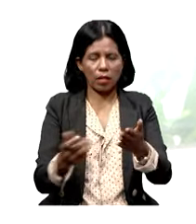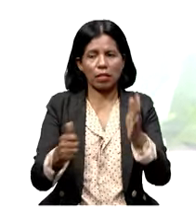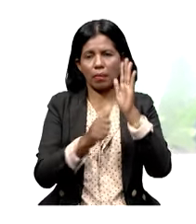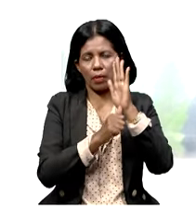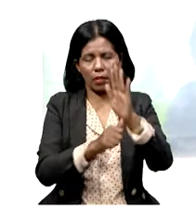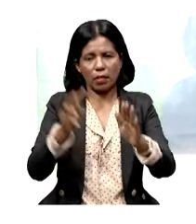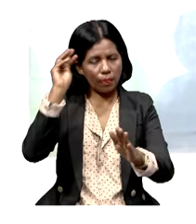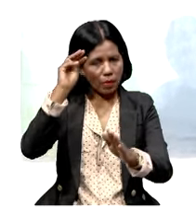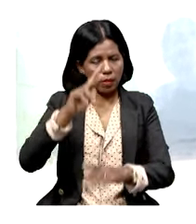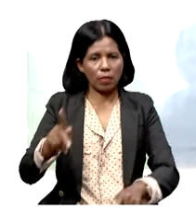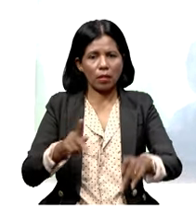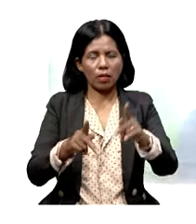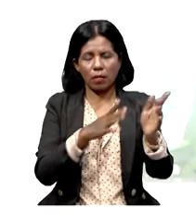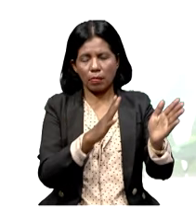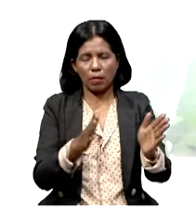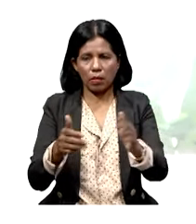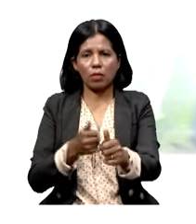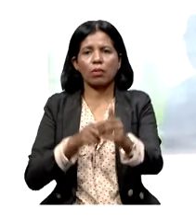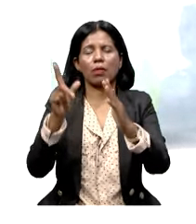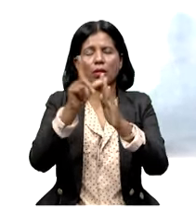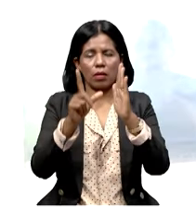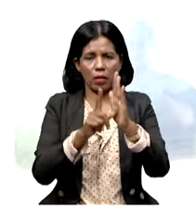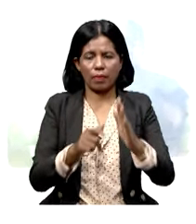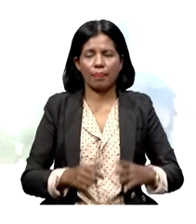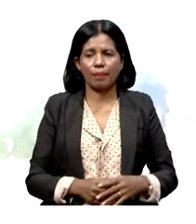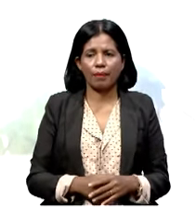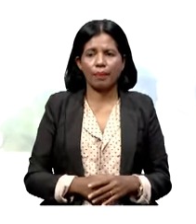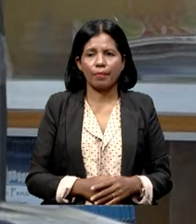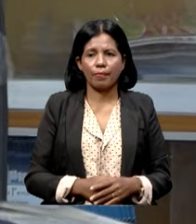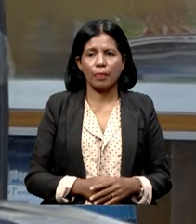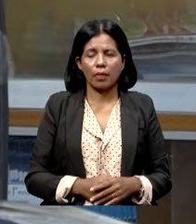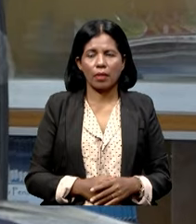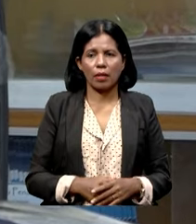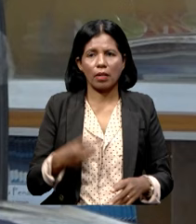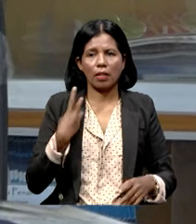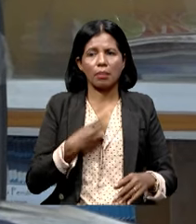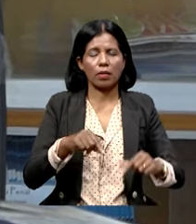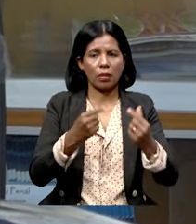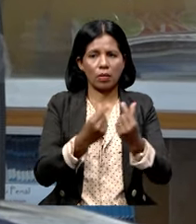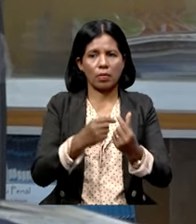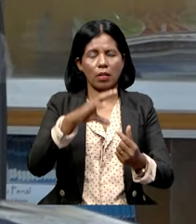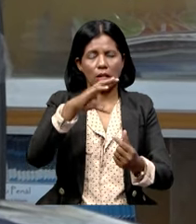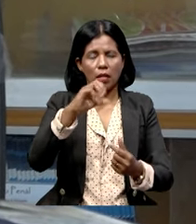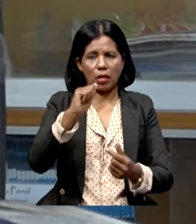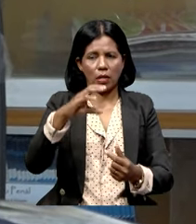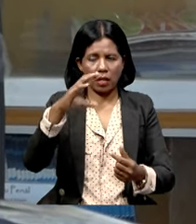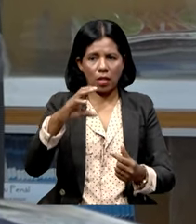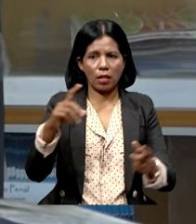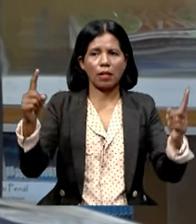para o Ministério Público ato processo de lei. A equipa CAC Ninian,